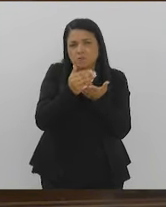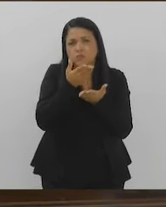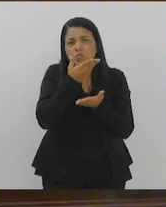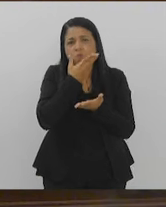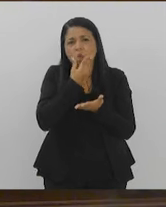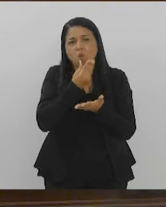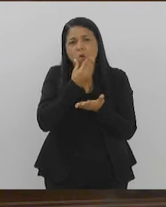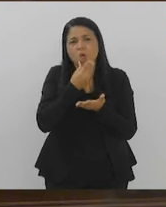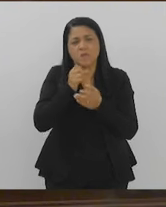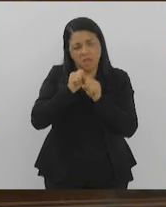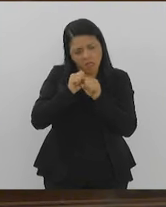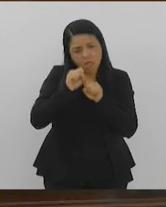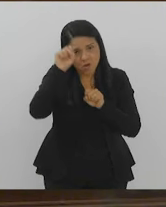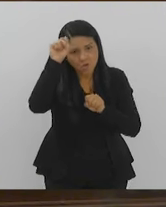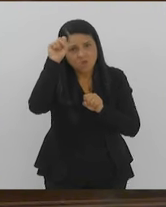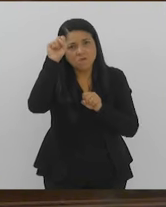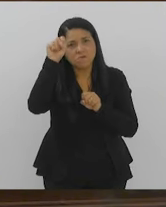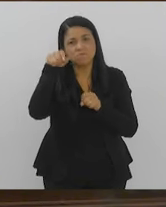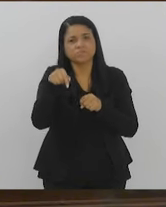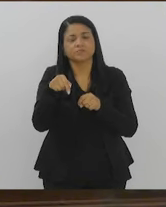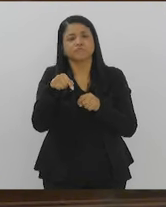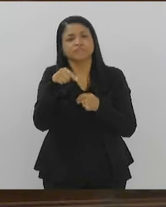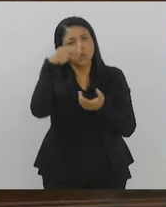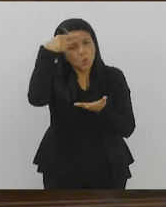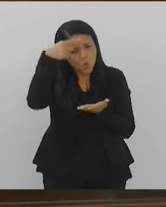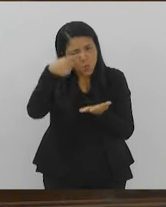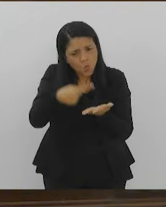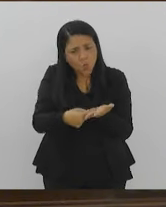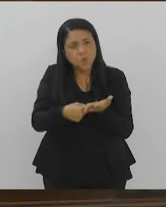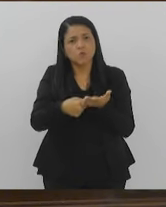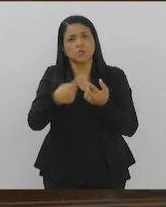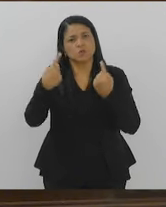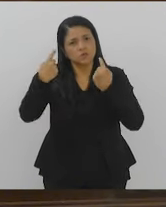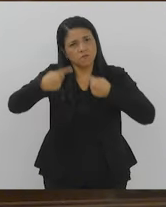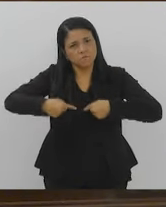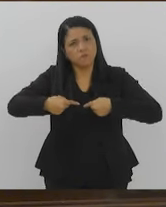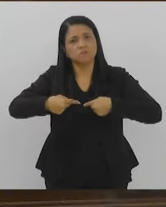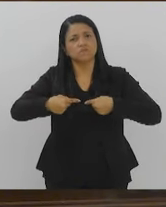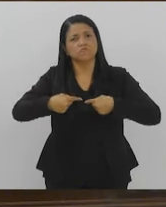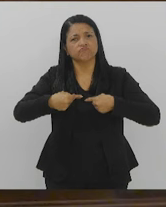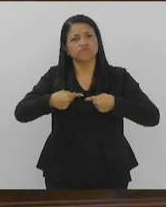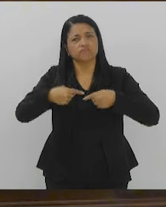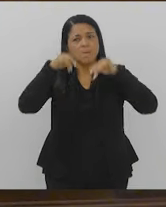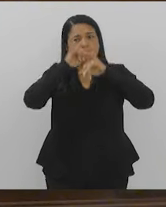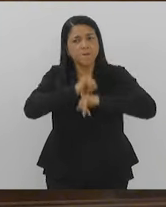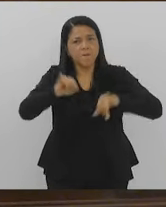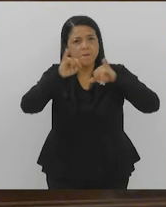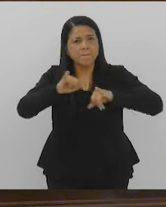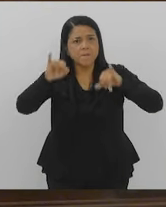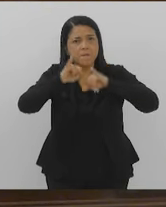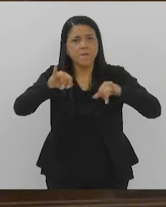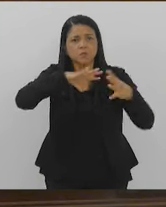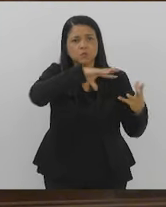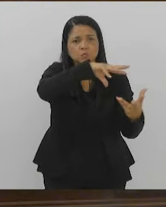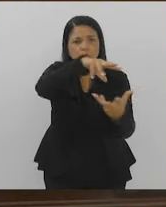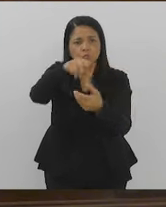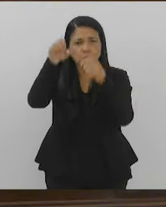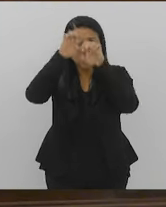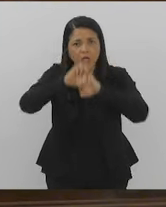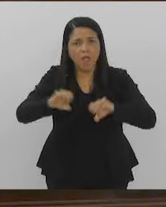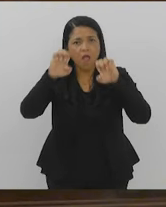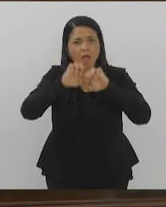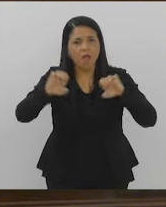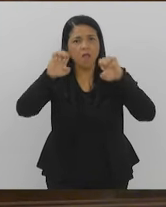sim, porque eles cumpriram com o desafio: ide por todo mundo e pregar o Evangelho. Nós vamos